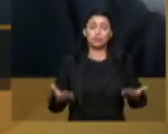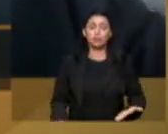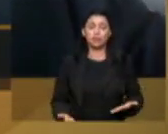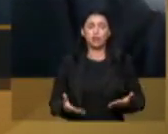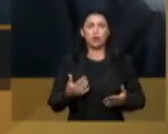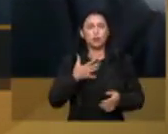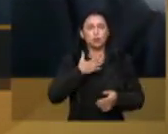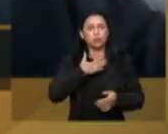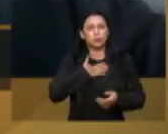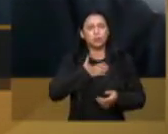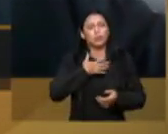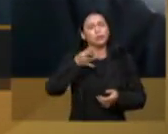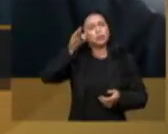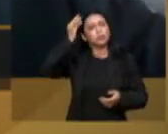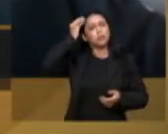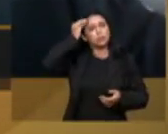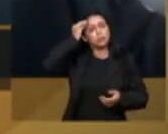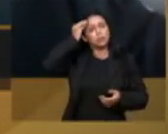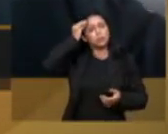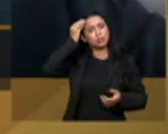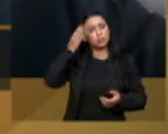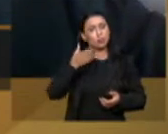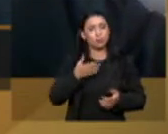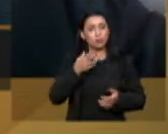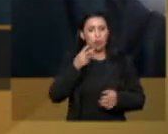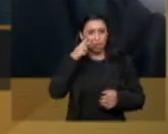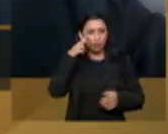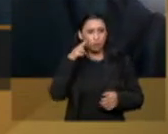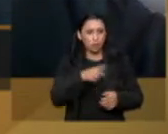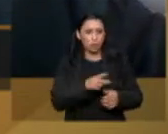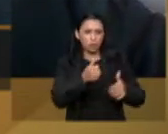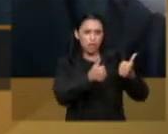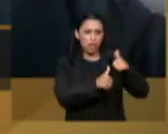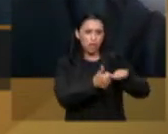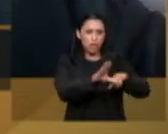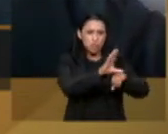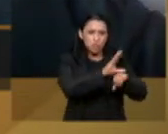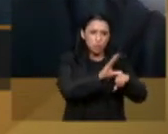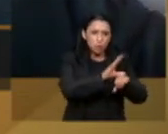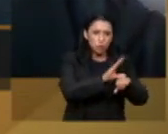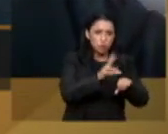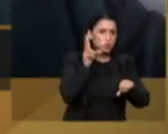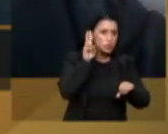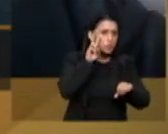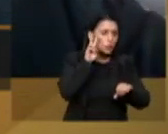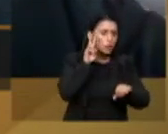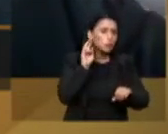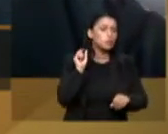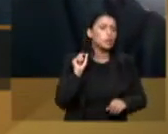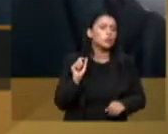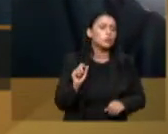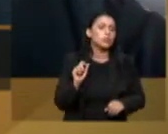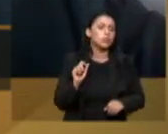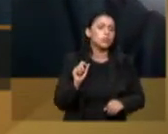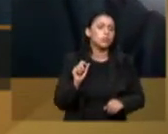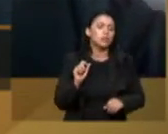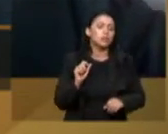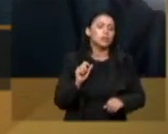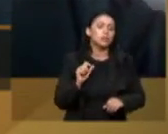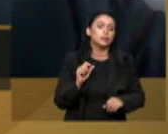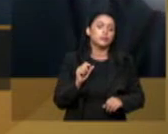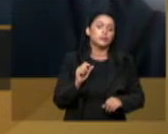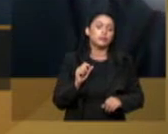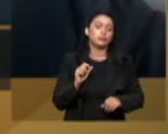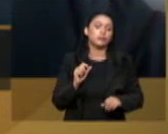pacifica-me o raciocínio quando vou até a Carta Constitucional, lembrando que até a quase um décima